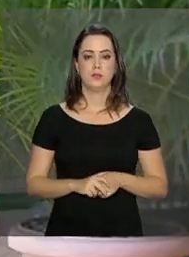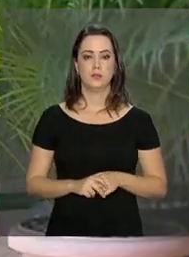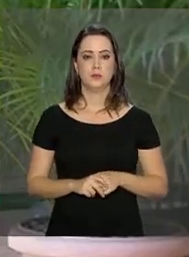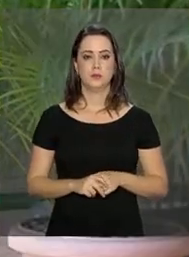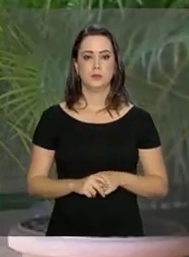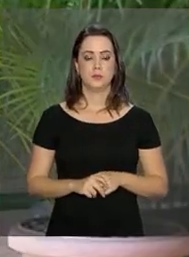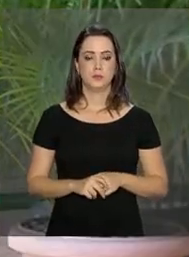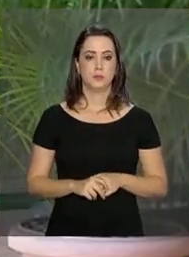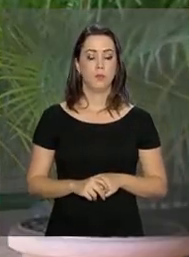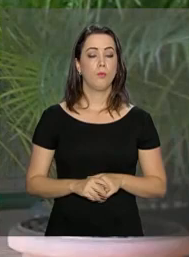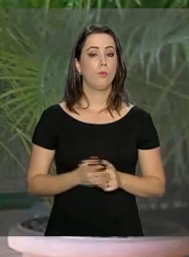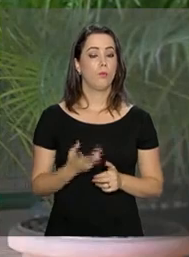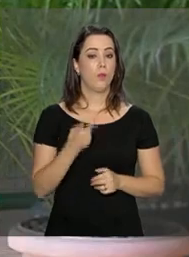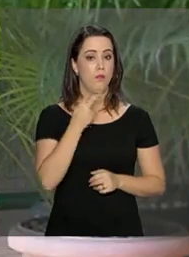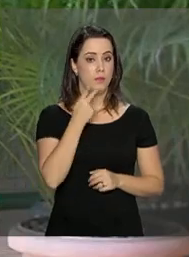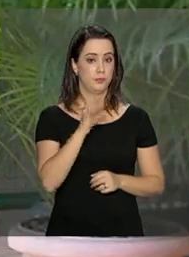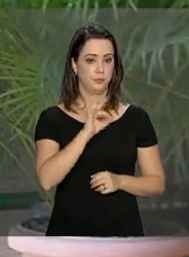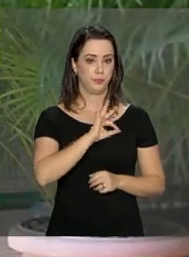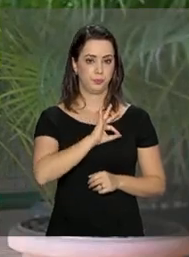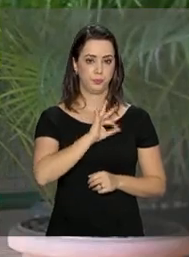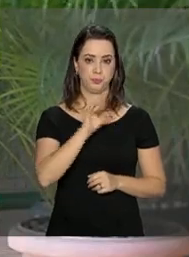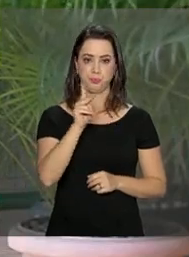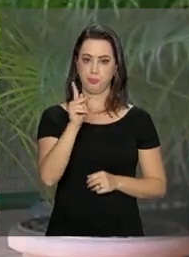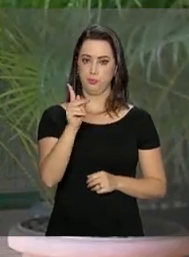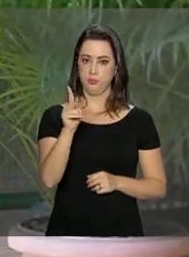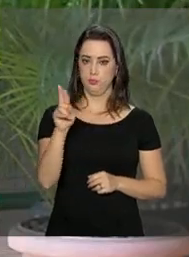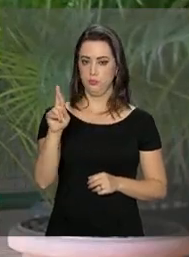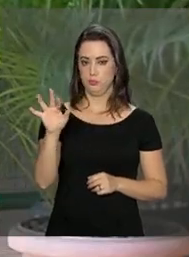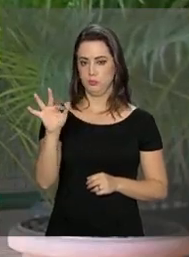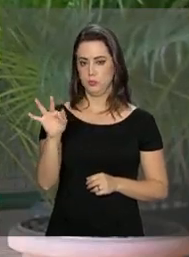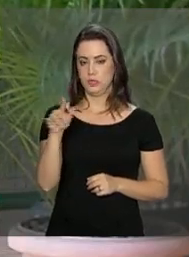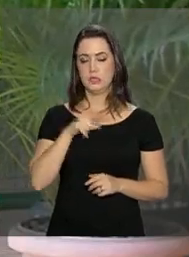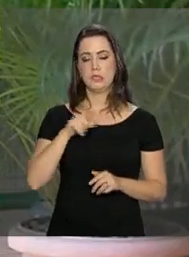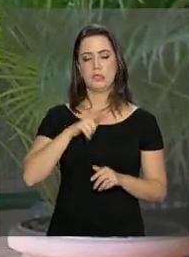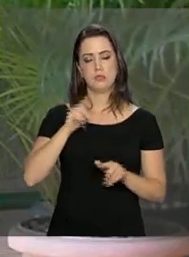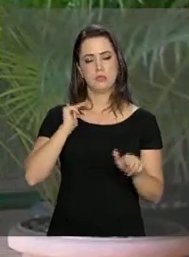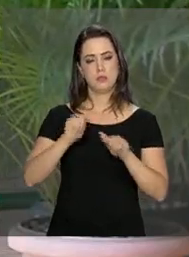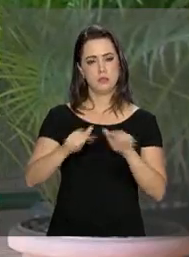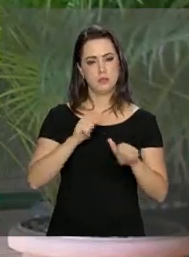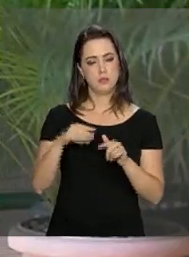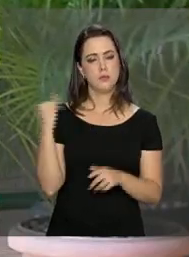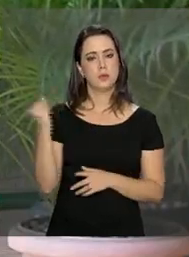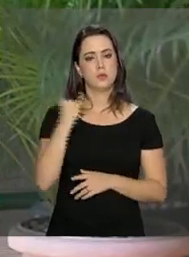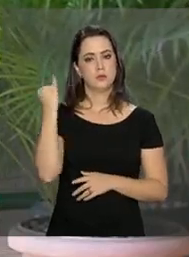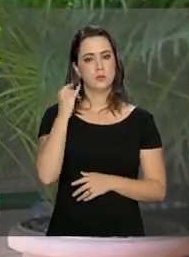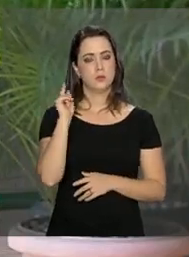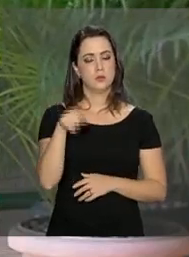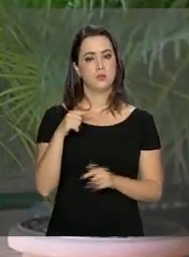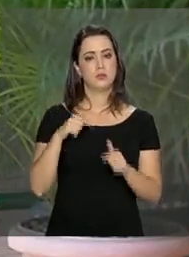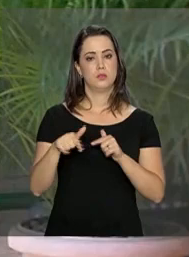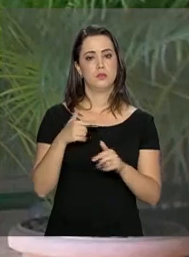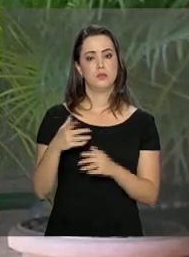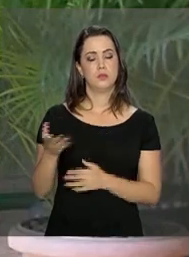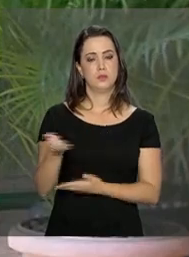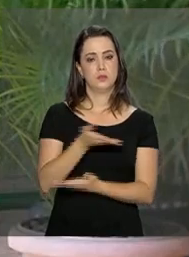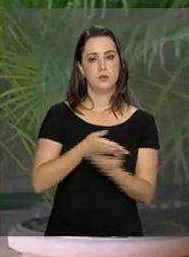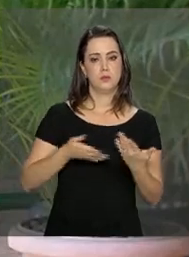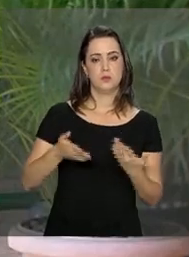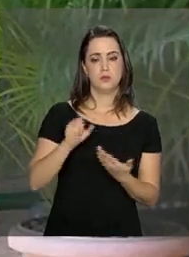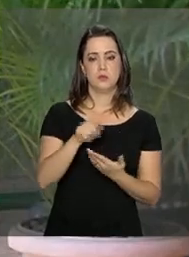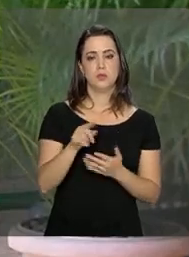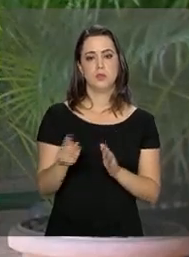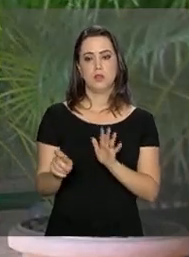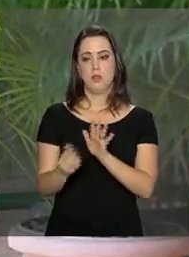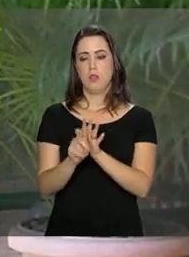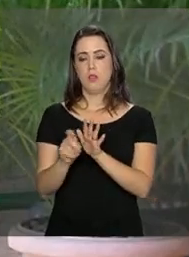enquanto a prf e sergio moro disse que ela tem atuado tem um papel importante nessa situação com relação ao tráfego